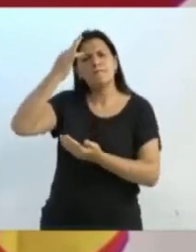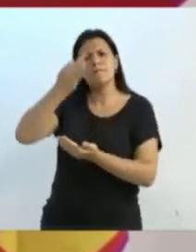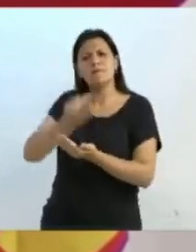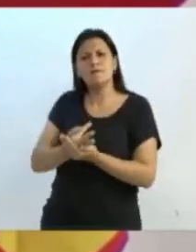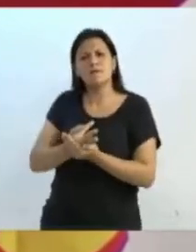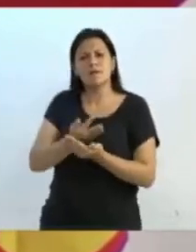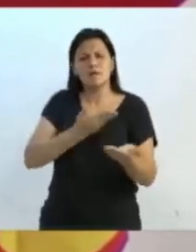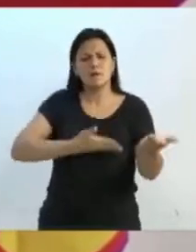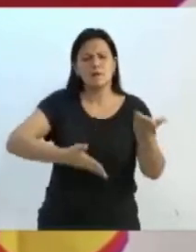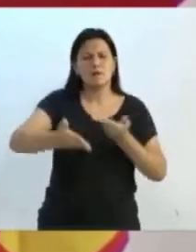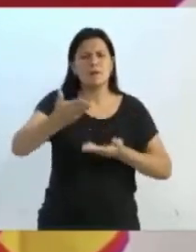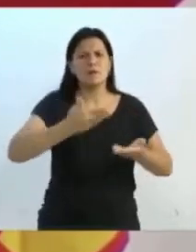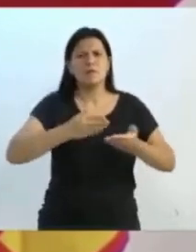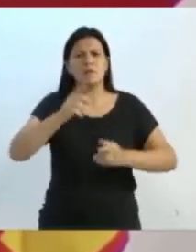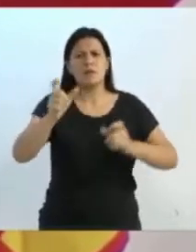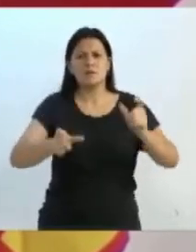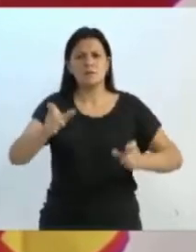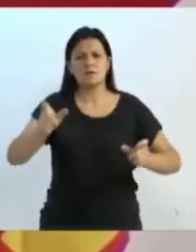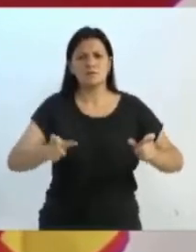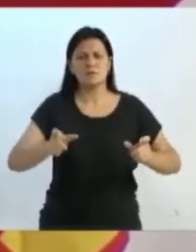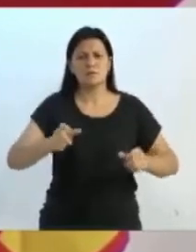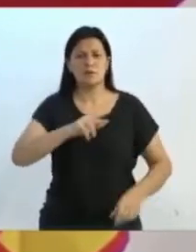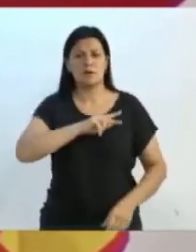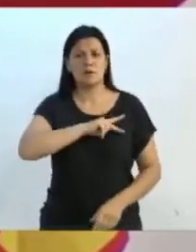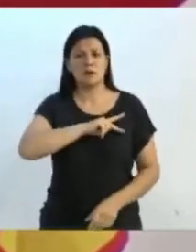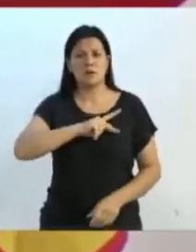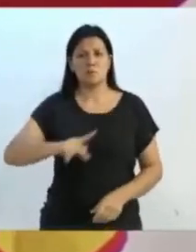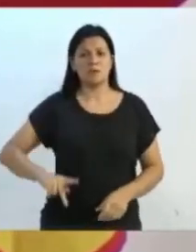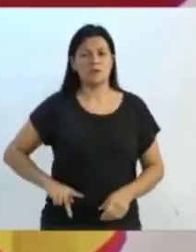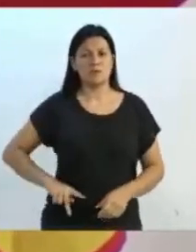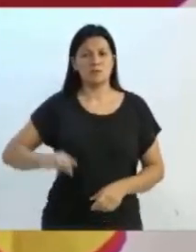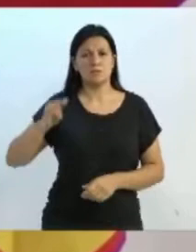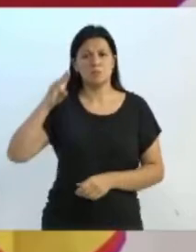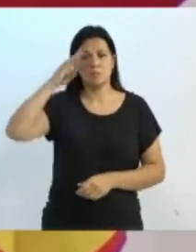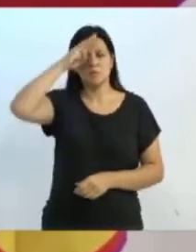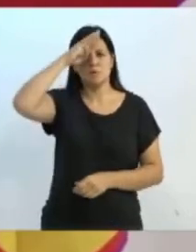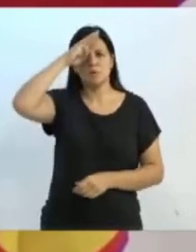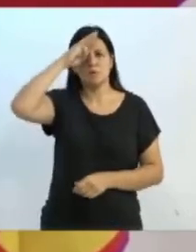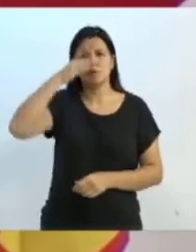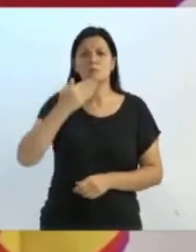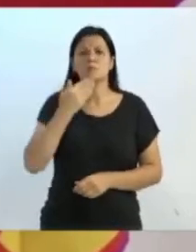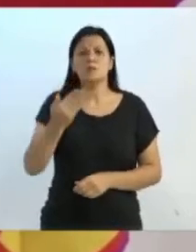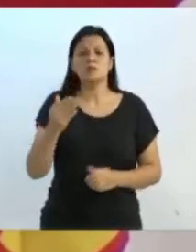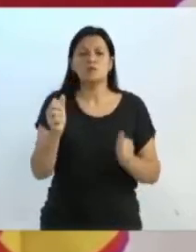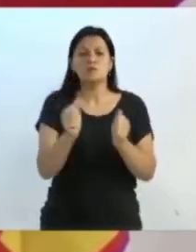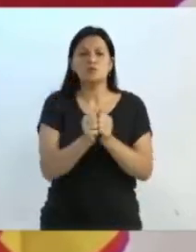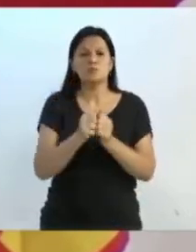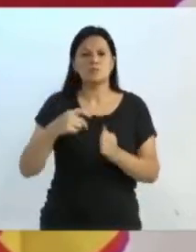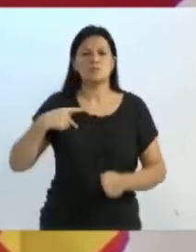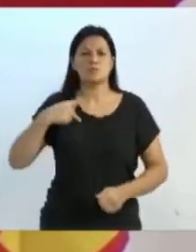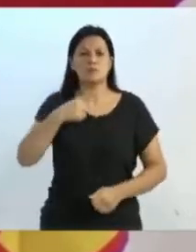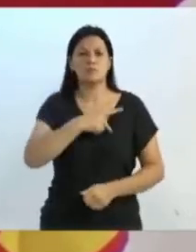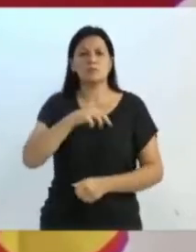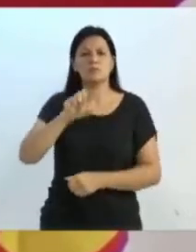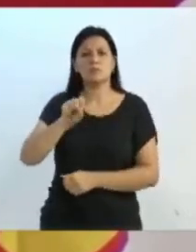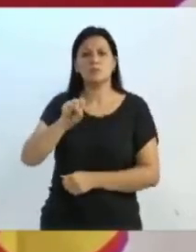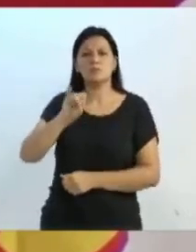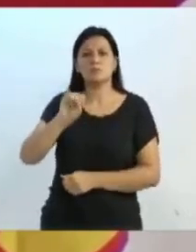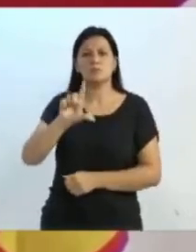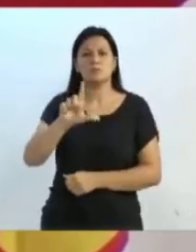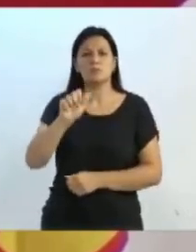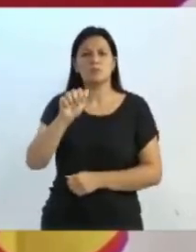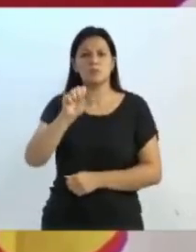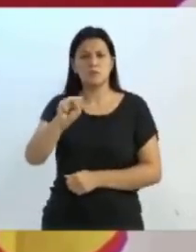das pessoas. O presidente Bolsonaro convocou para o dia, junto com o pastor Silas Malafaia, para o dia 29 desse mês,